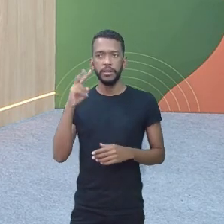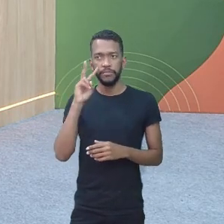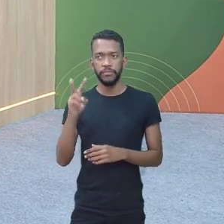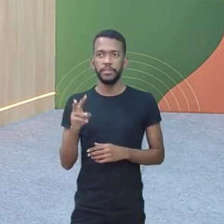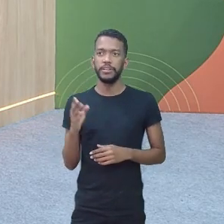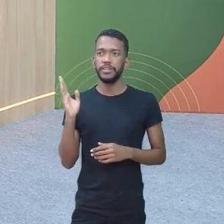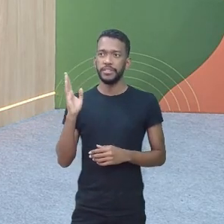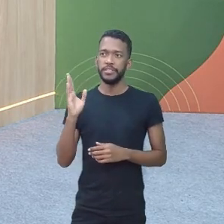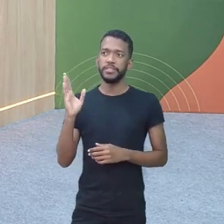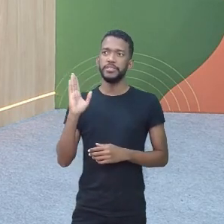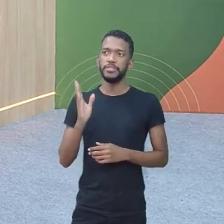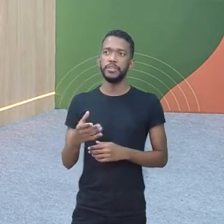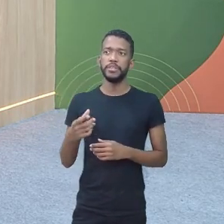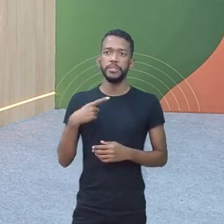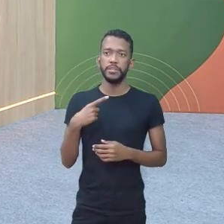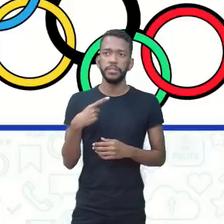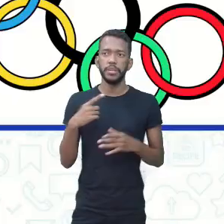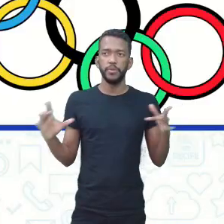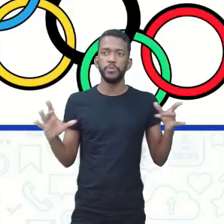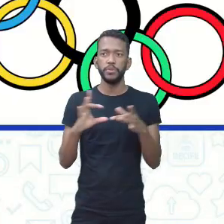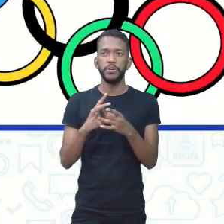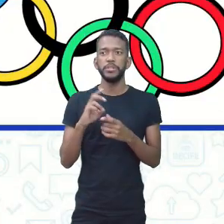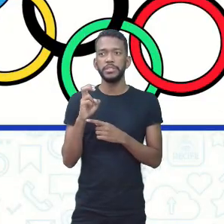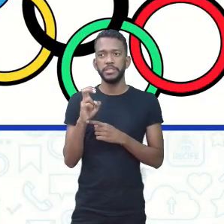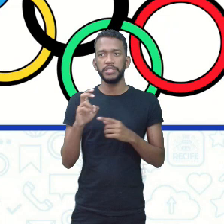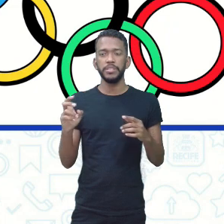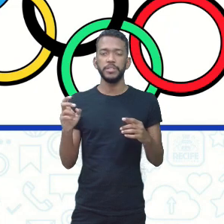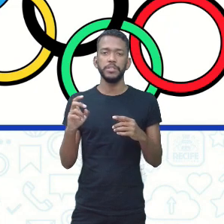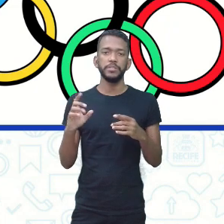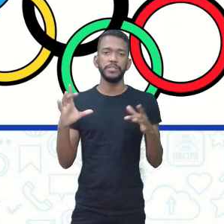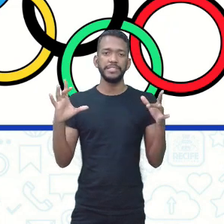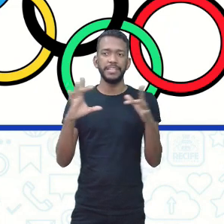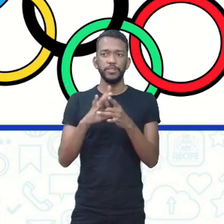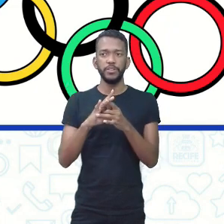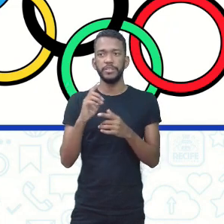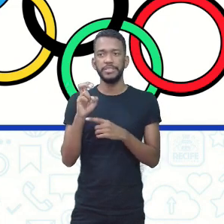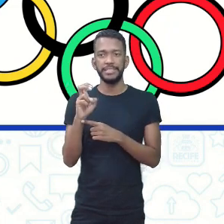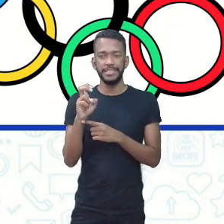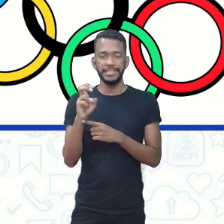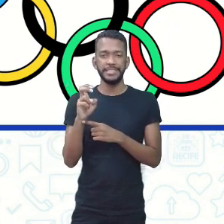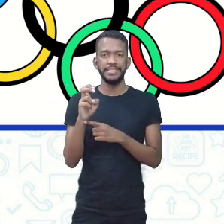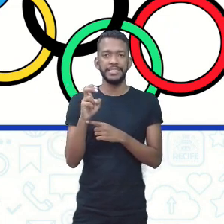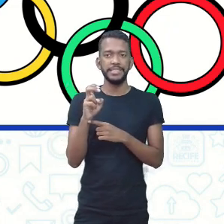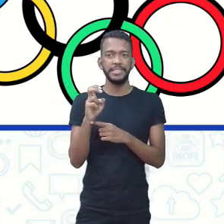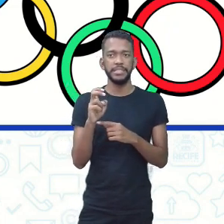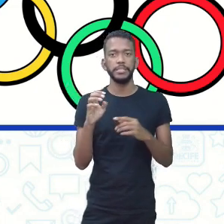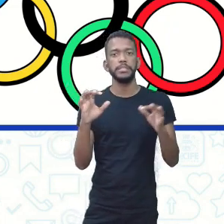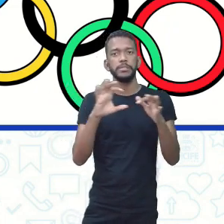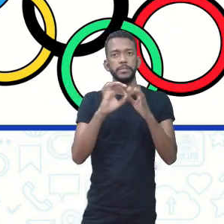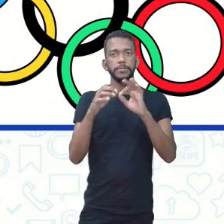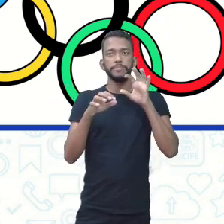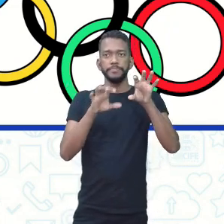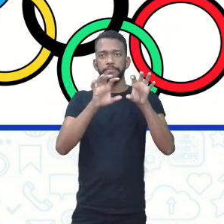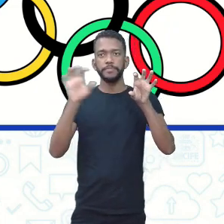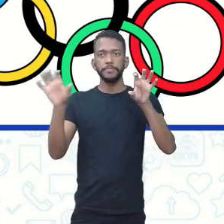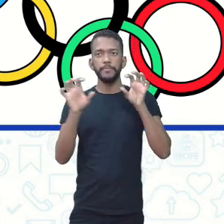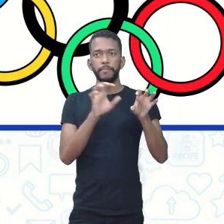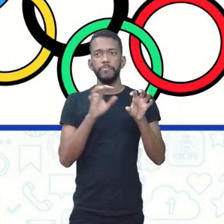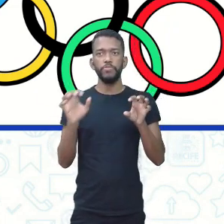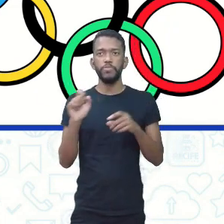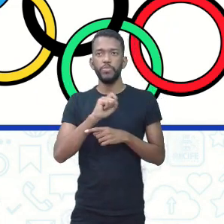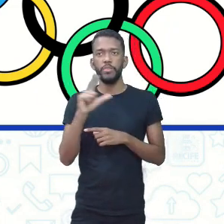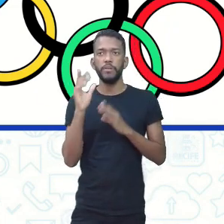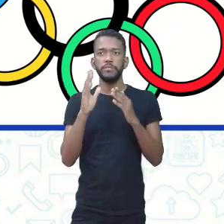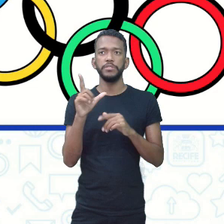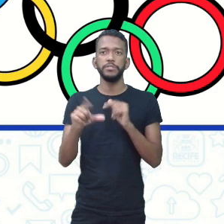aí, representa a união dos 5 continentes, né, como a gente estava falando, e os anéis azul, preto, vermelho